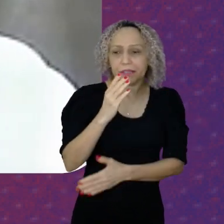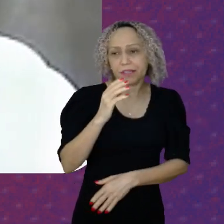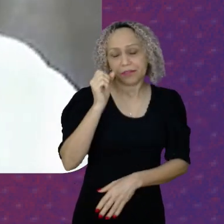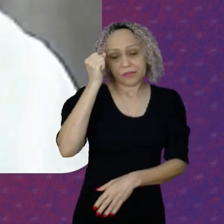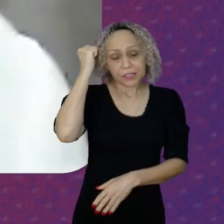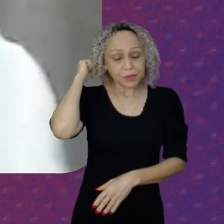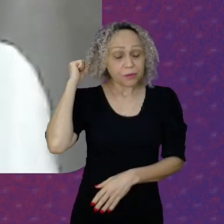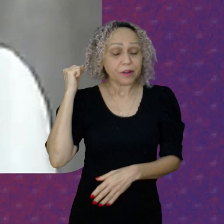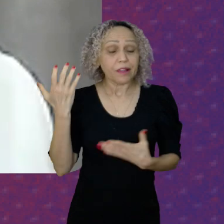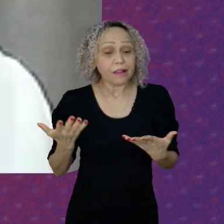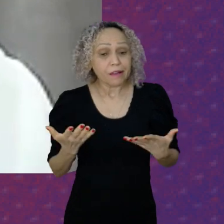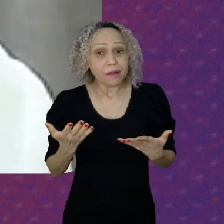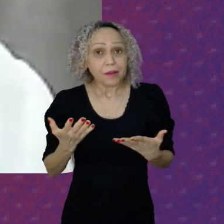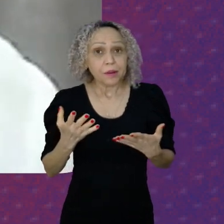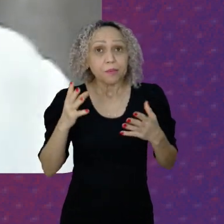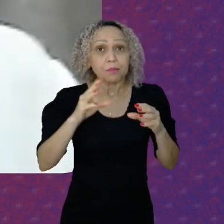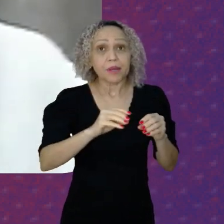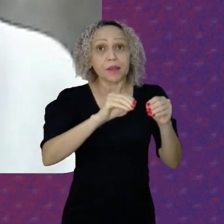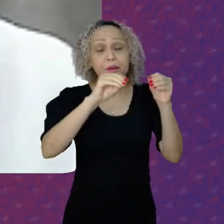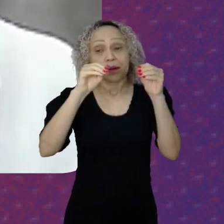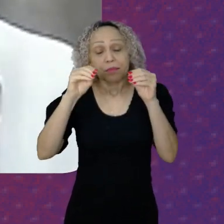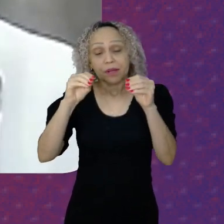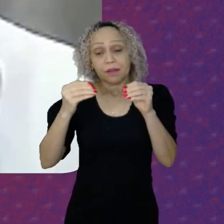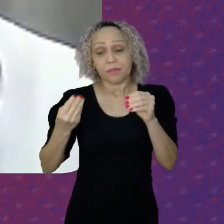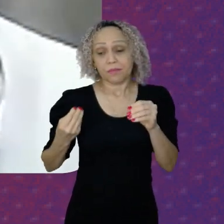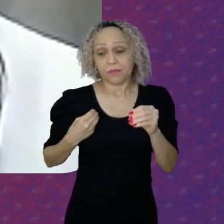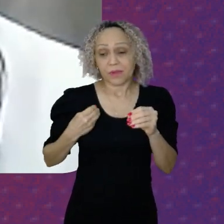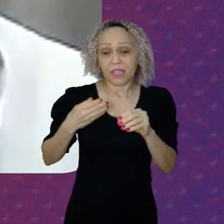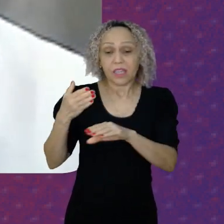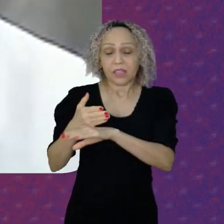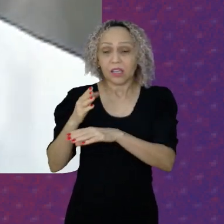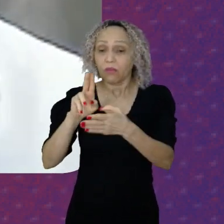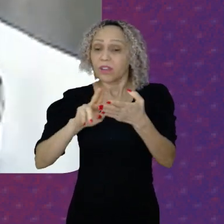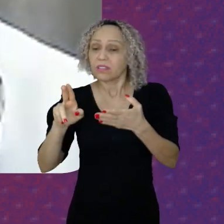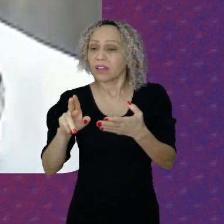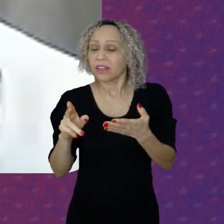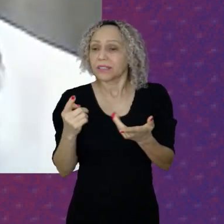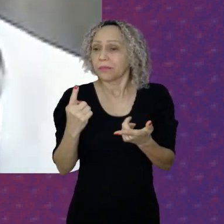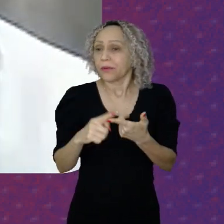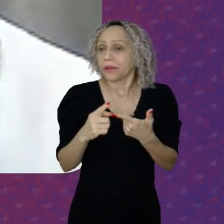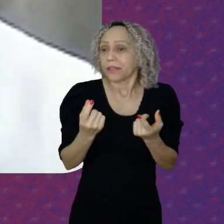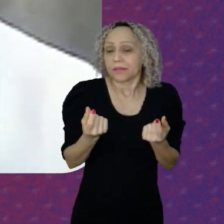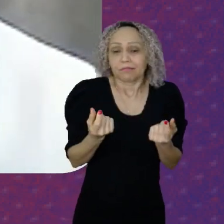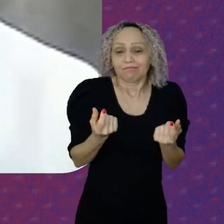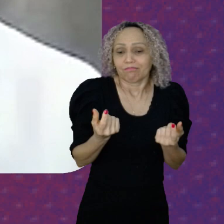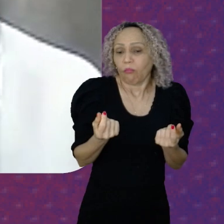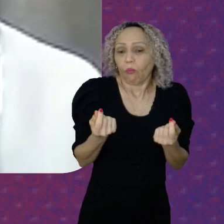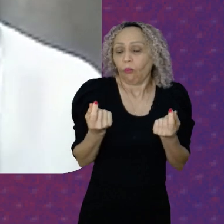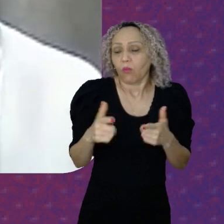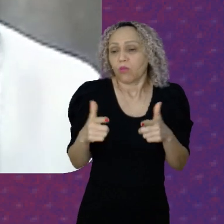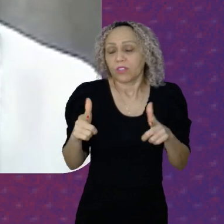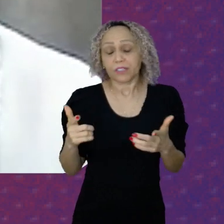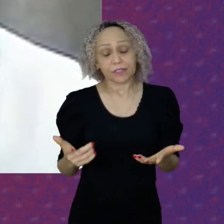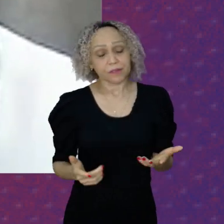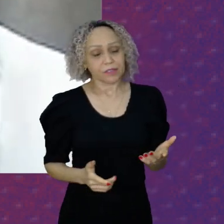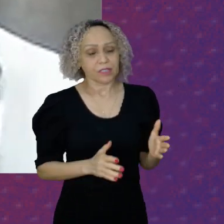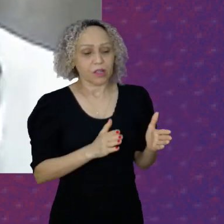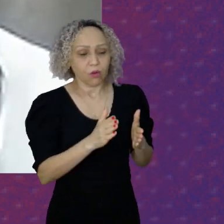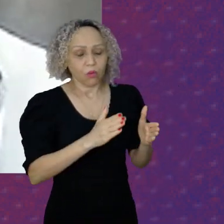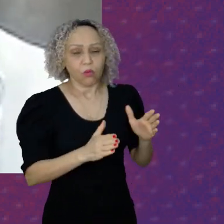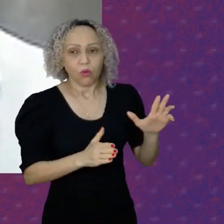Dilma, além do Bolsa Família, oportunizaram aqui os filhos do pobre também pudessem ser